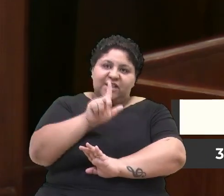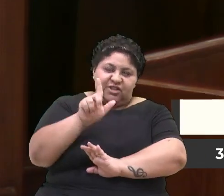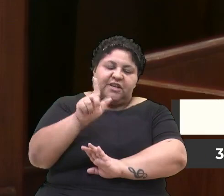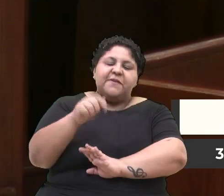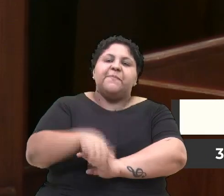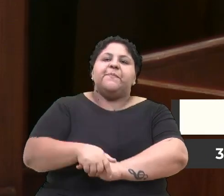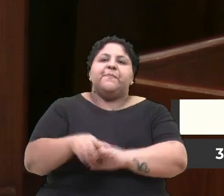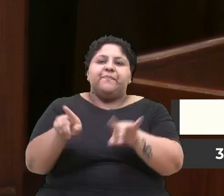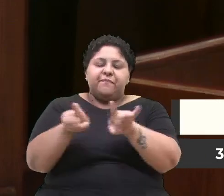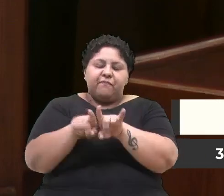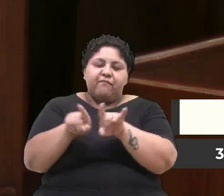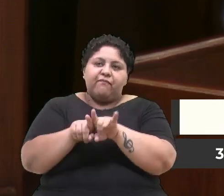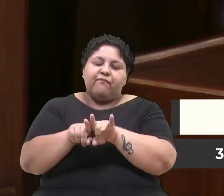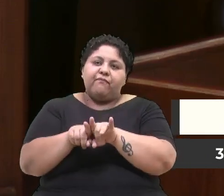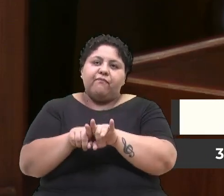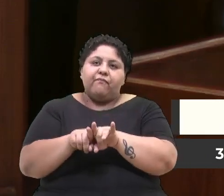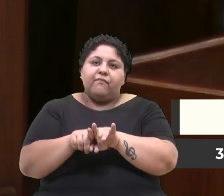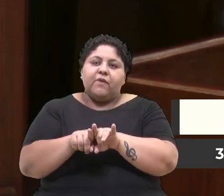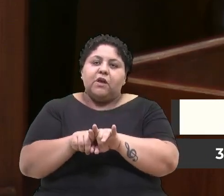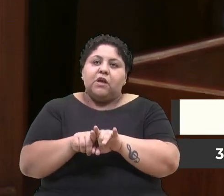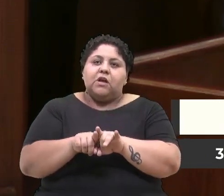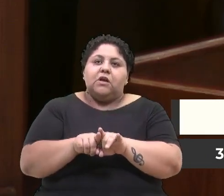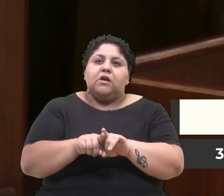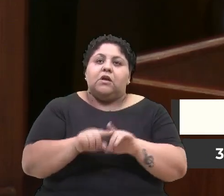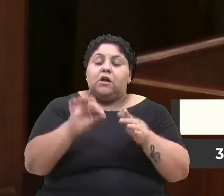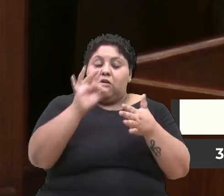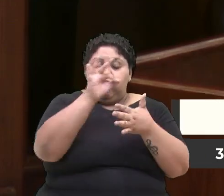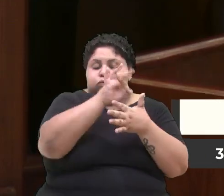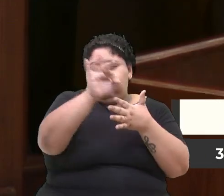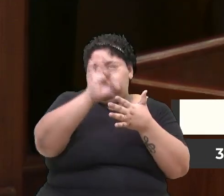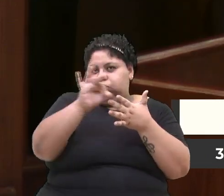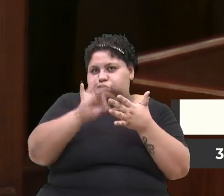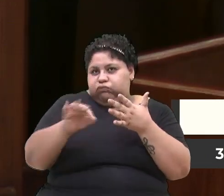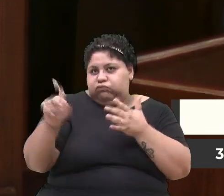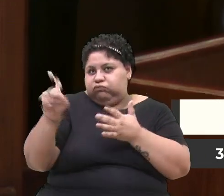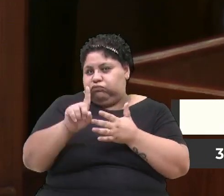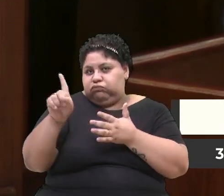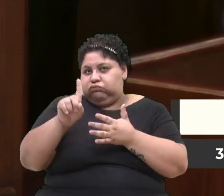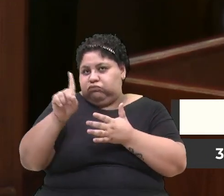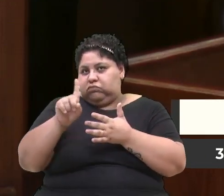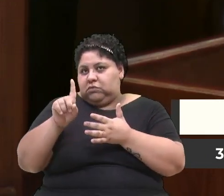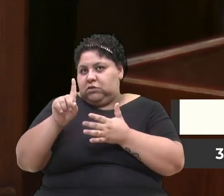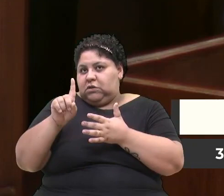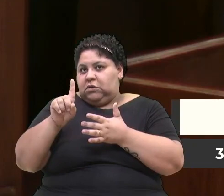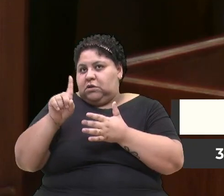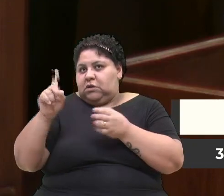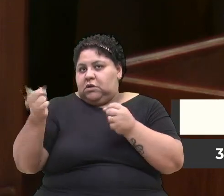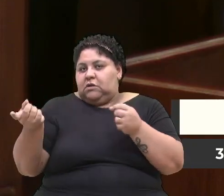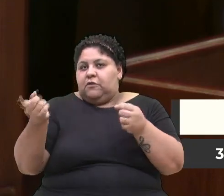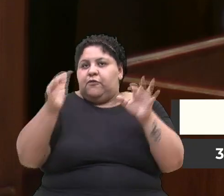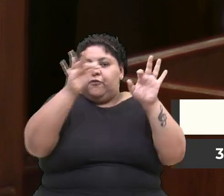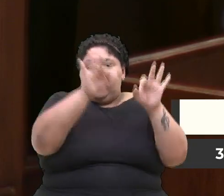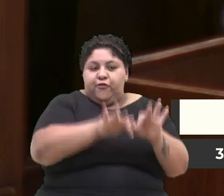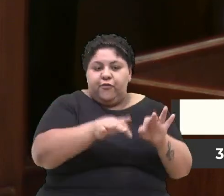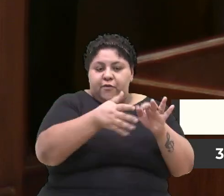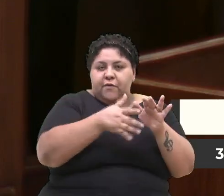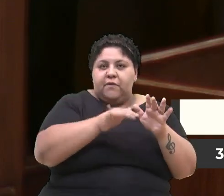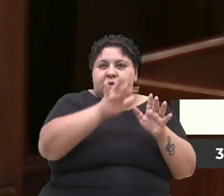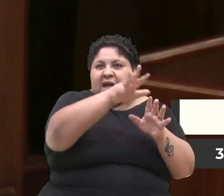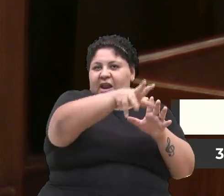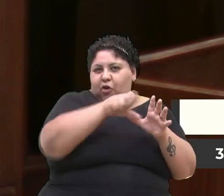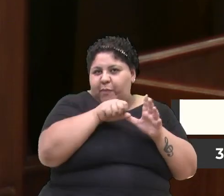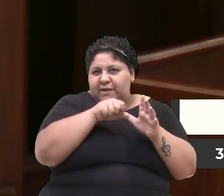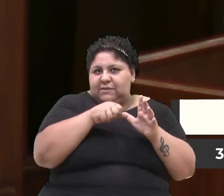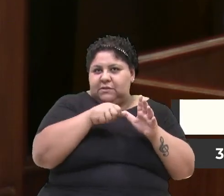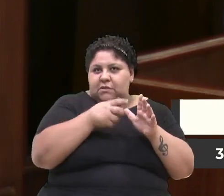além de um dos pontos, que é a não reincidência no crime, a recuperação é muito maior